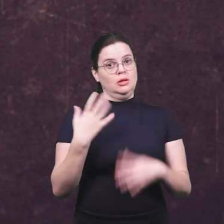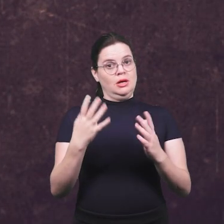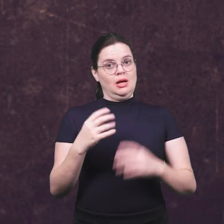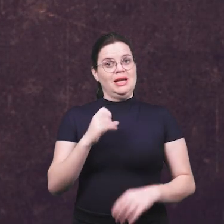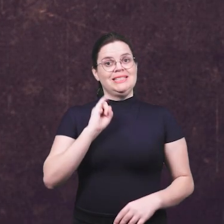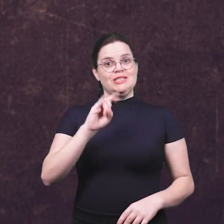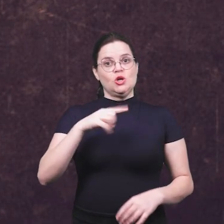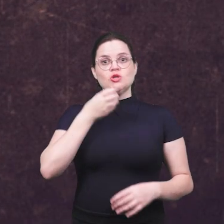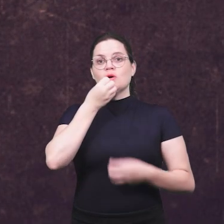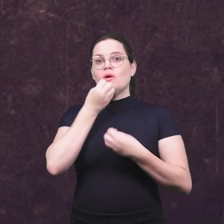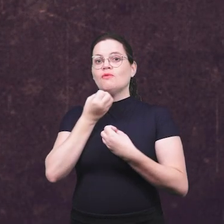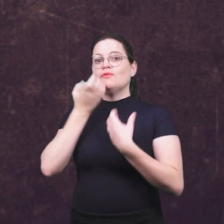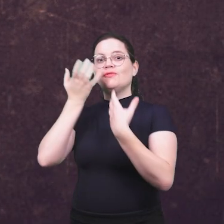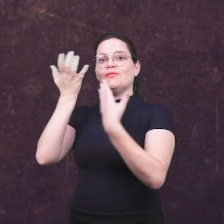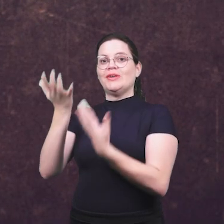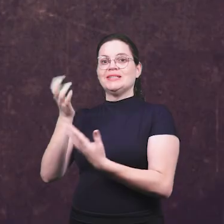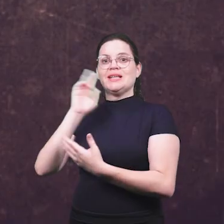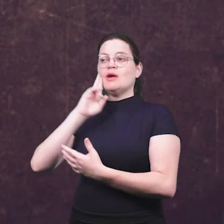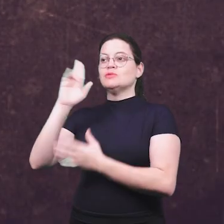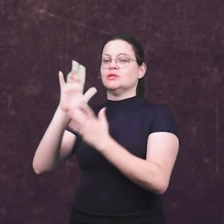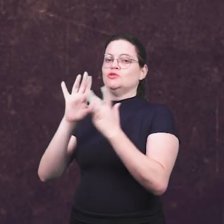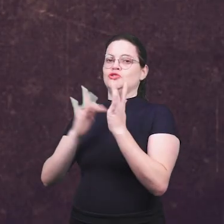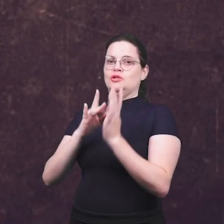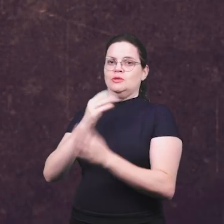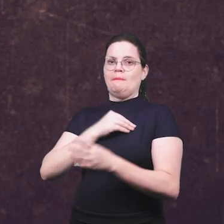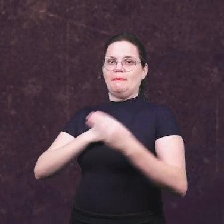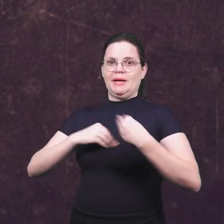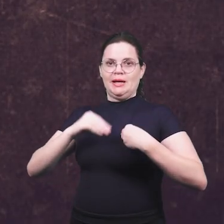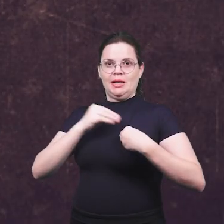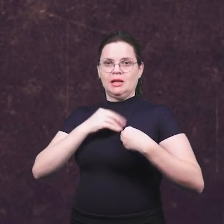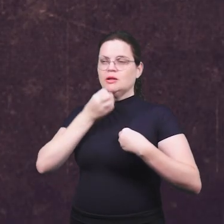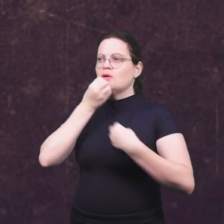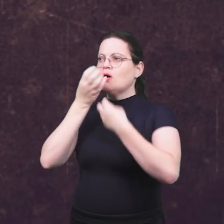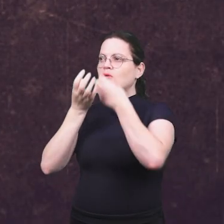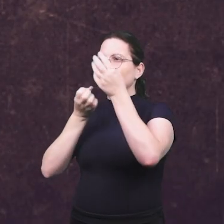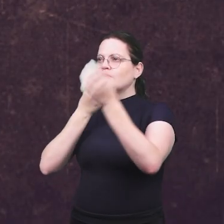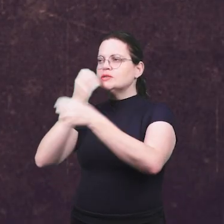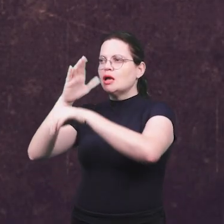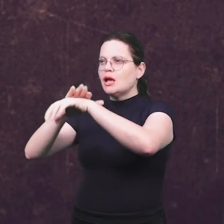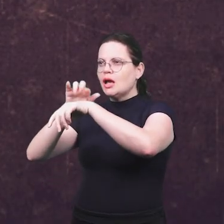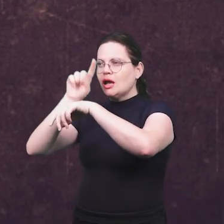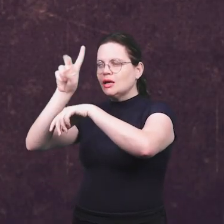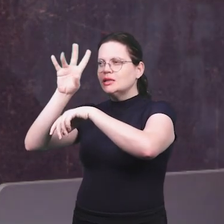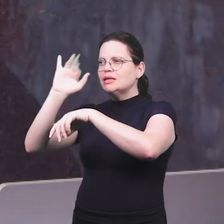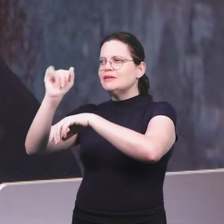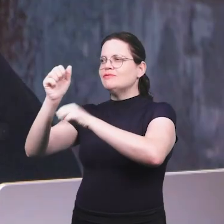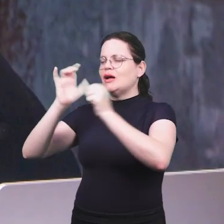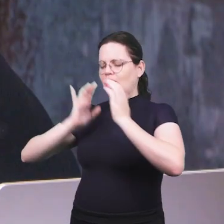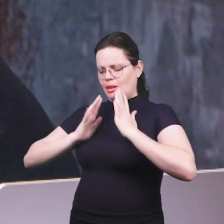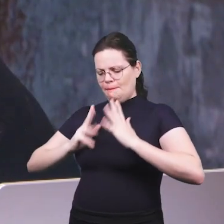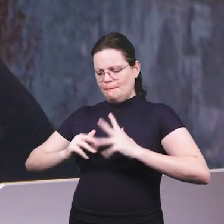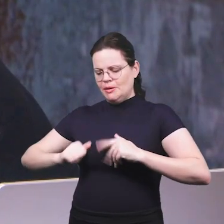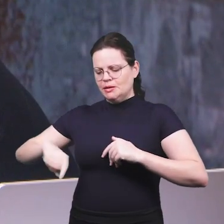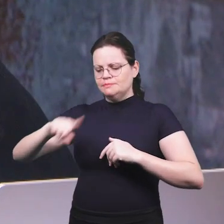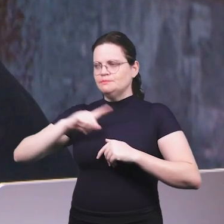nossos pecados, ele é fiel e justo para nos perdoar os pecados, nos purificar de toda a injustiça, né? João escreve isso aqui.